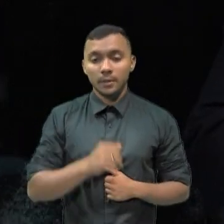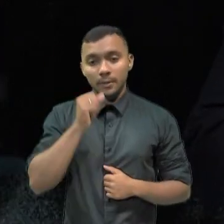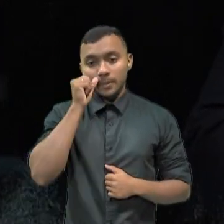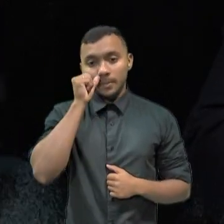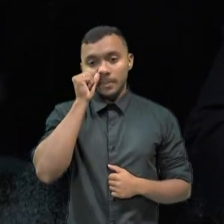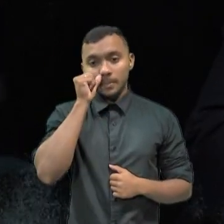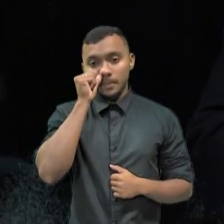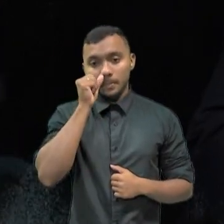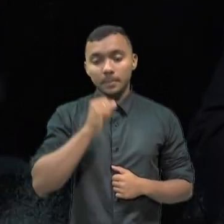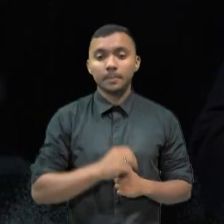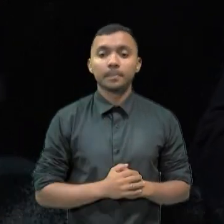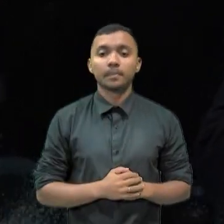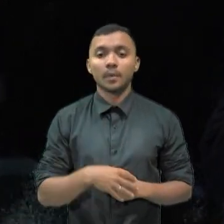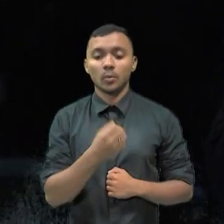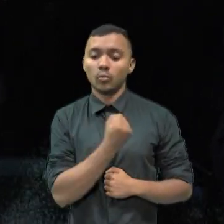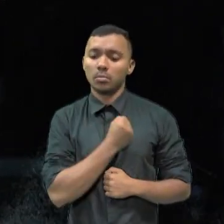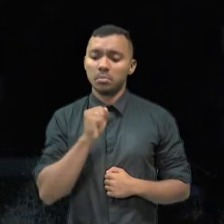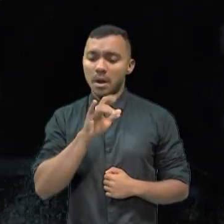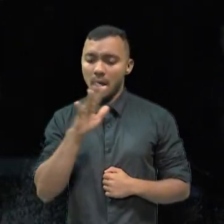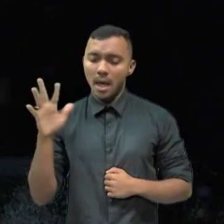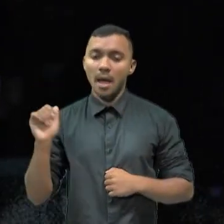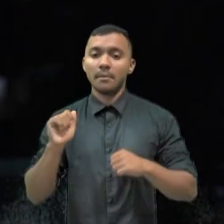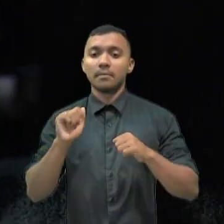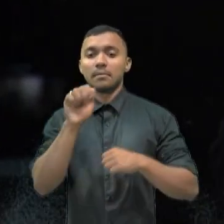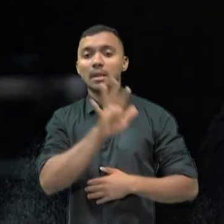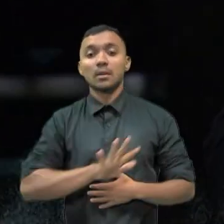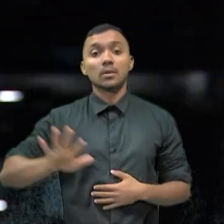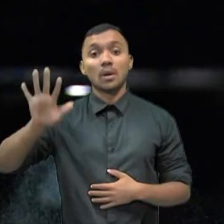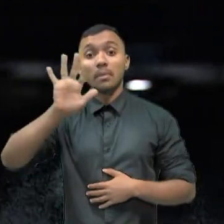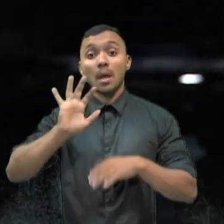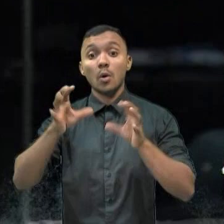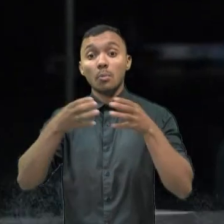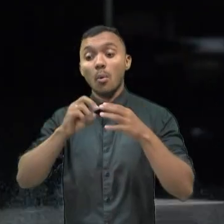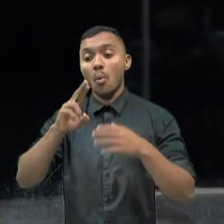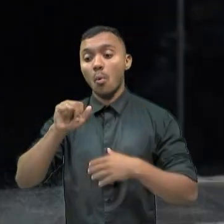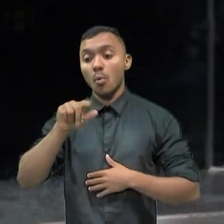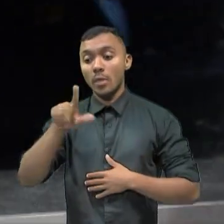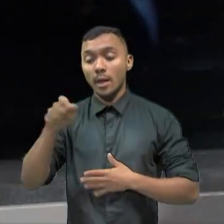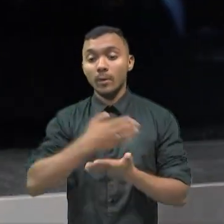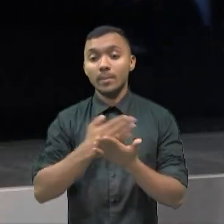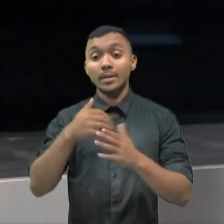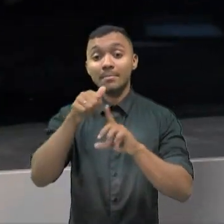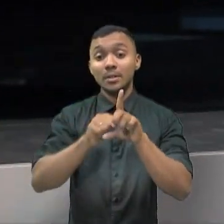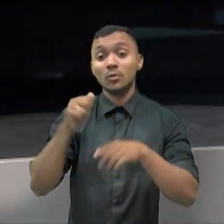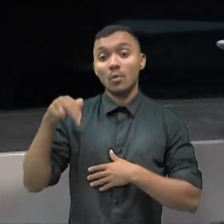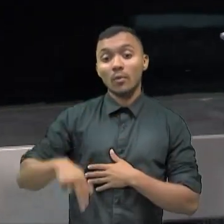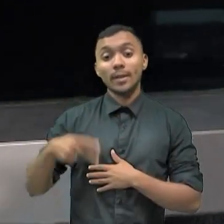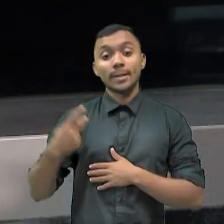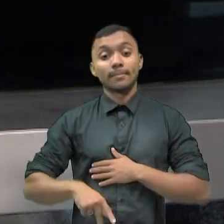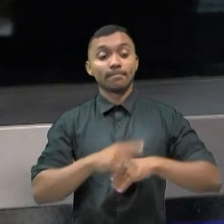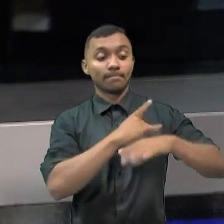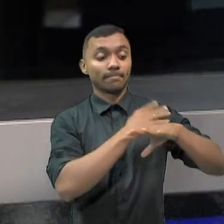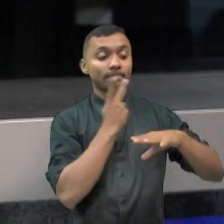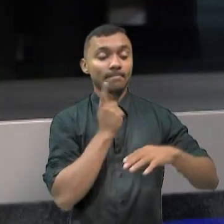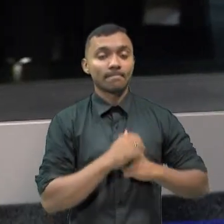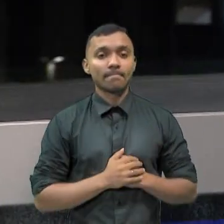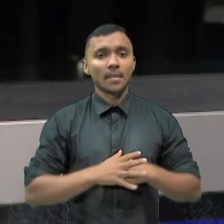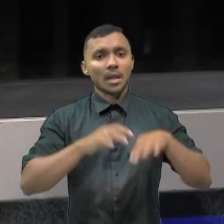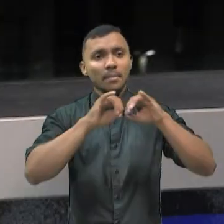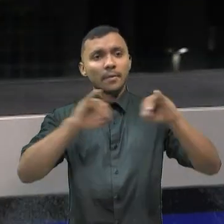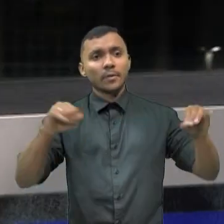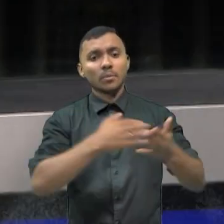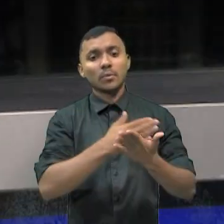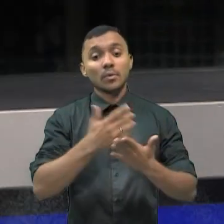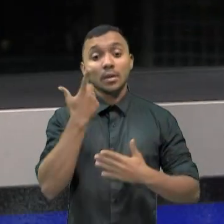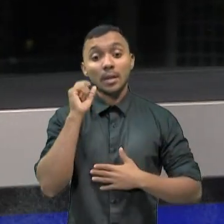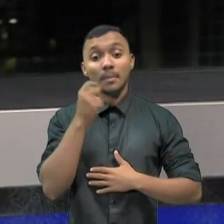A 26ª Conferência Nacional da Unali será realizada em novembro deste ano em Fortaleza. O anúncio foi feito pelo presidente